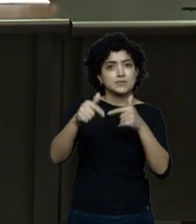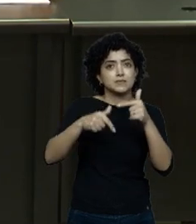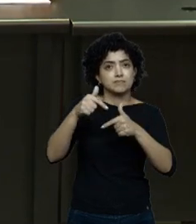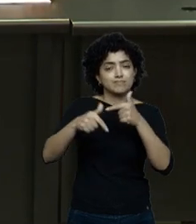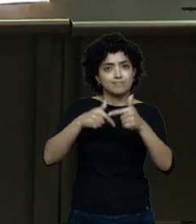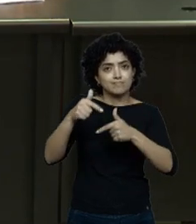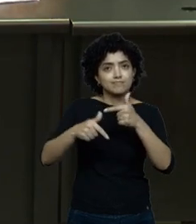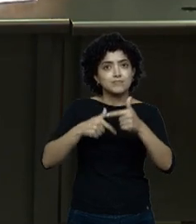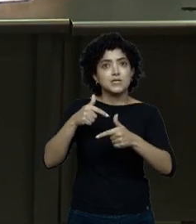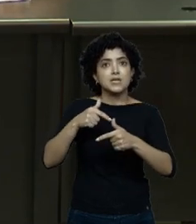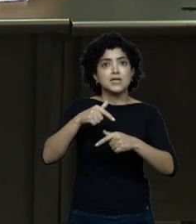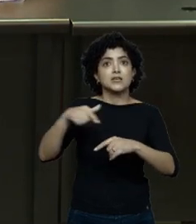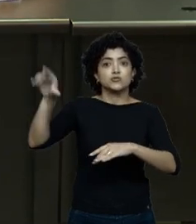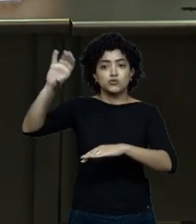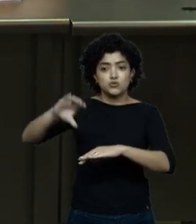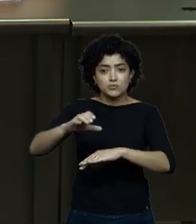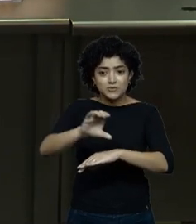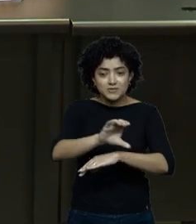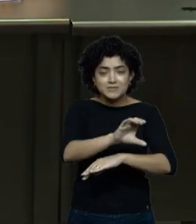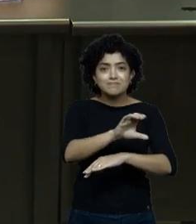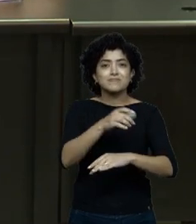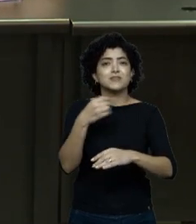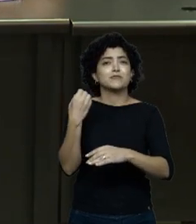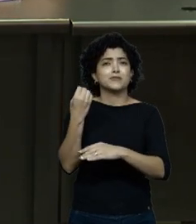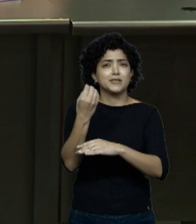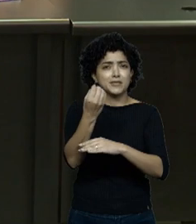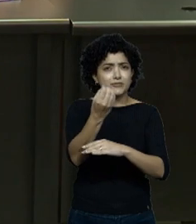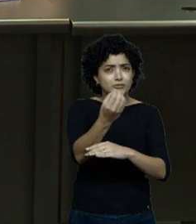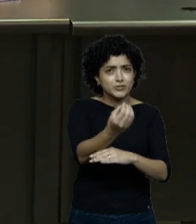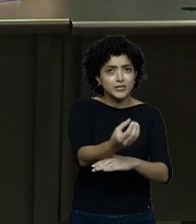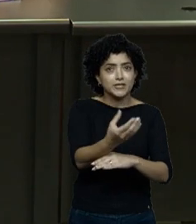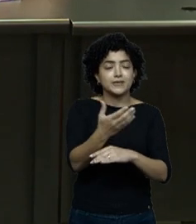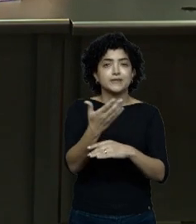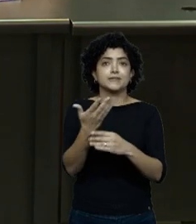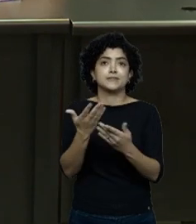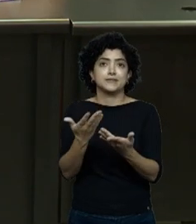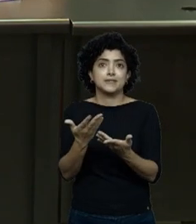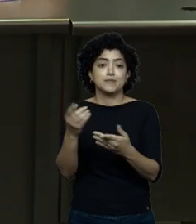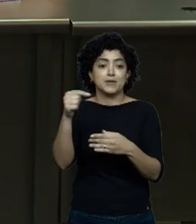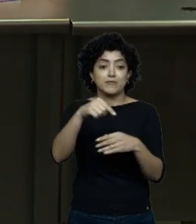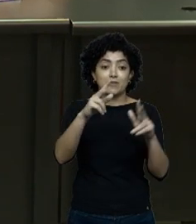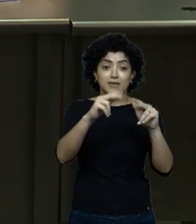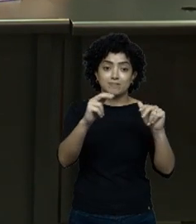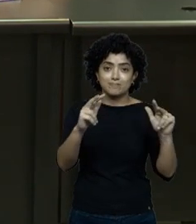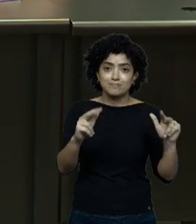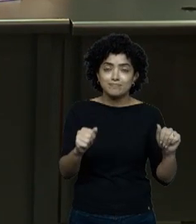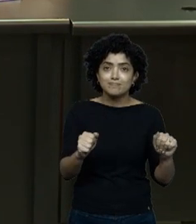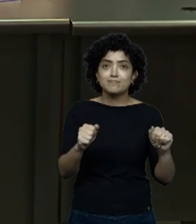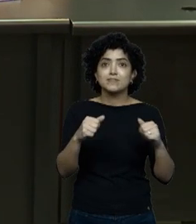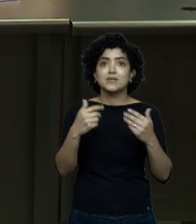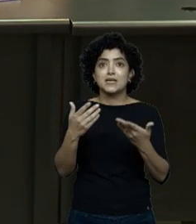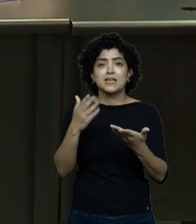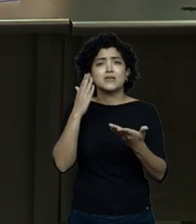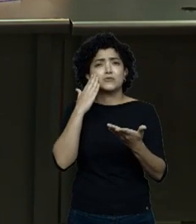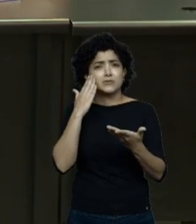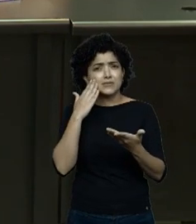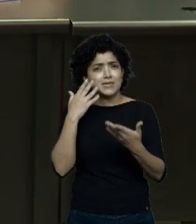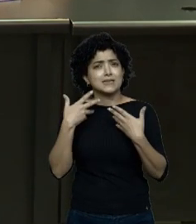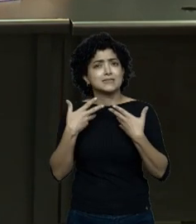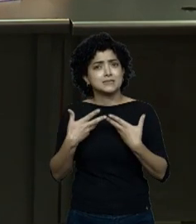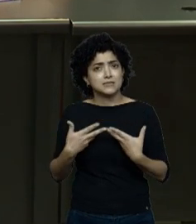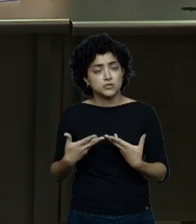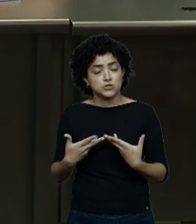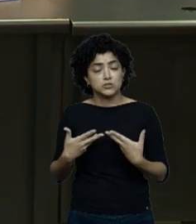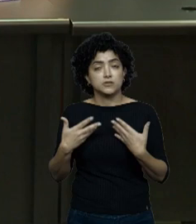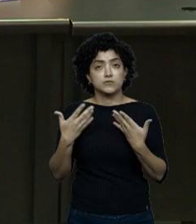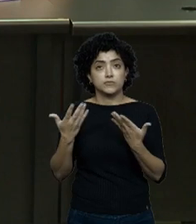Cerqueira viajei muito peguei muito essa 202 para vir aqui para Florianópolis é passando o dia na estrada e sei o quanto é cansativo e